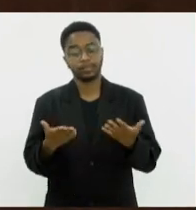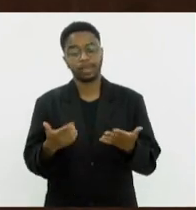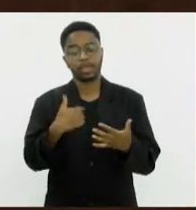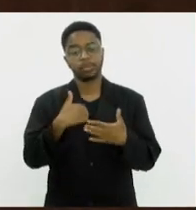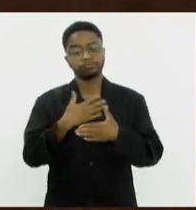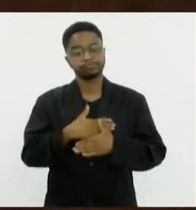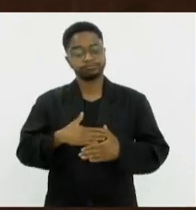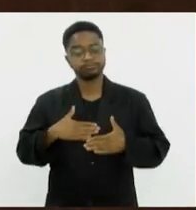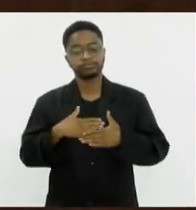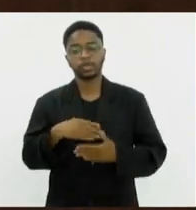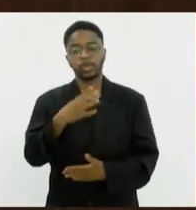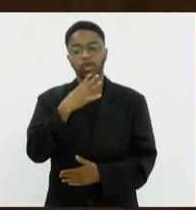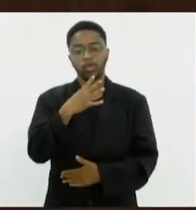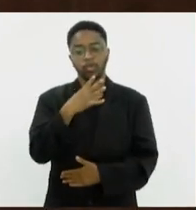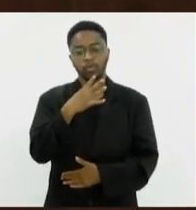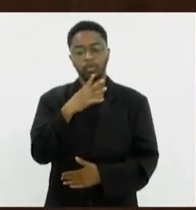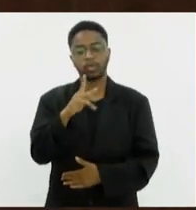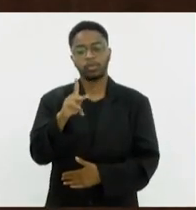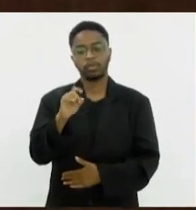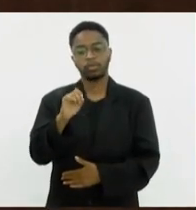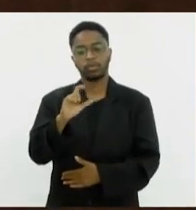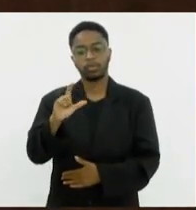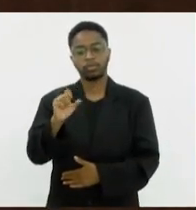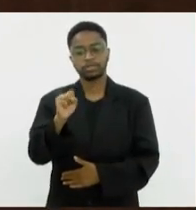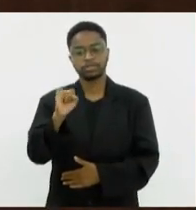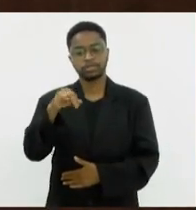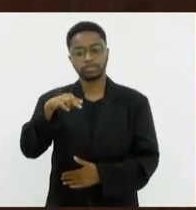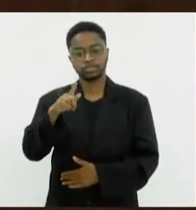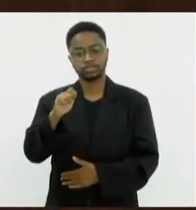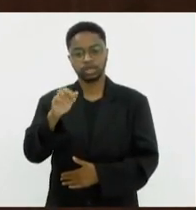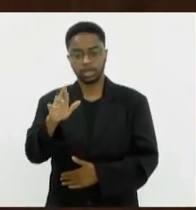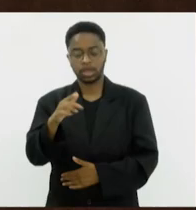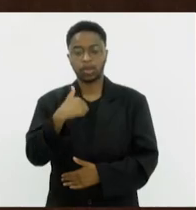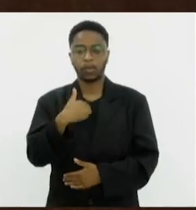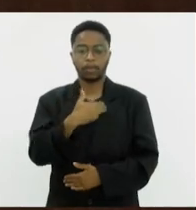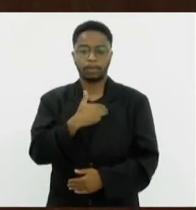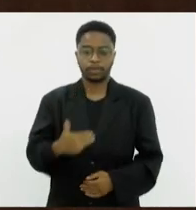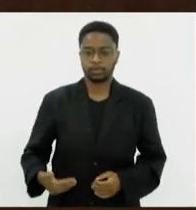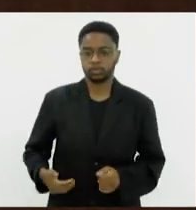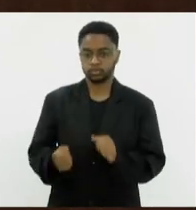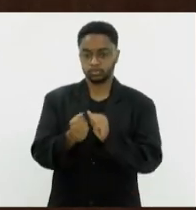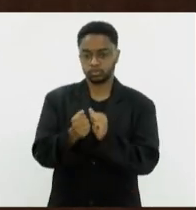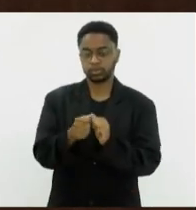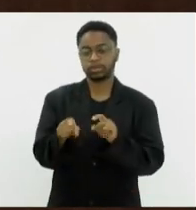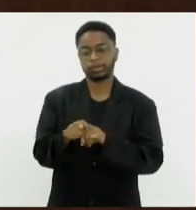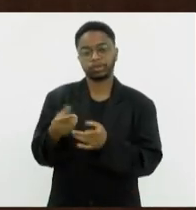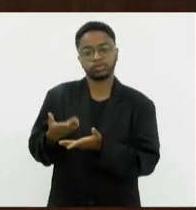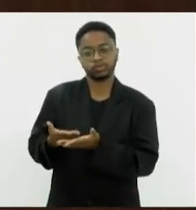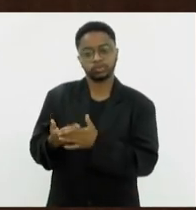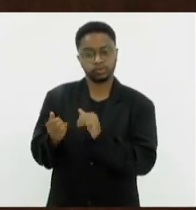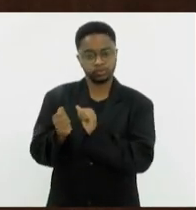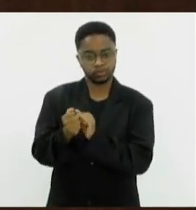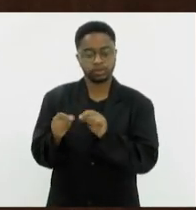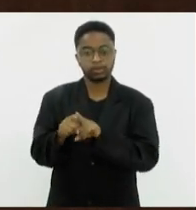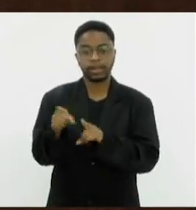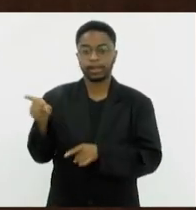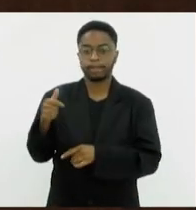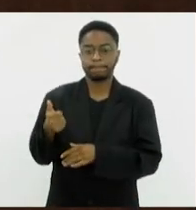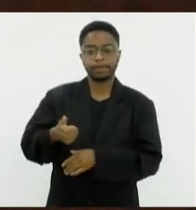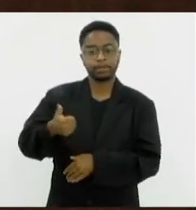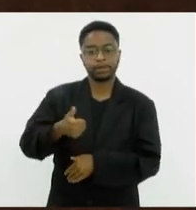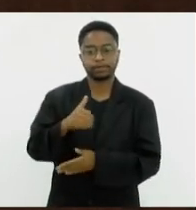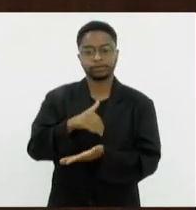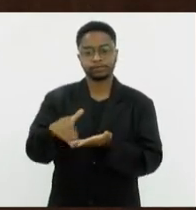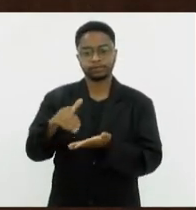honra de conhecer o Paul Singer, estudei com ele, fui ministro junto com ele, e ele foi o primeiro secretário nacional